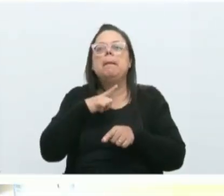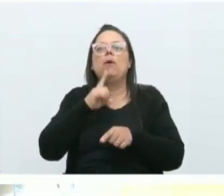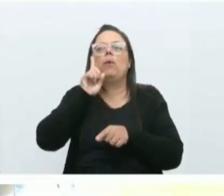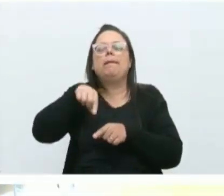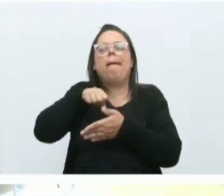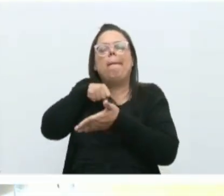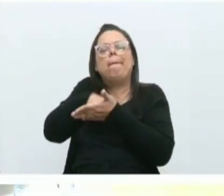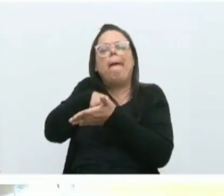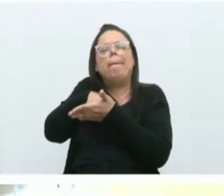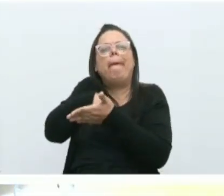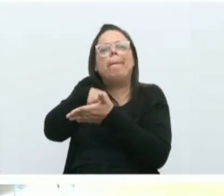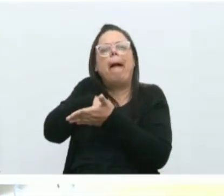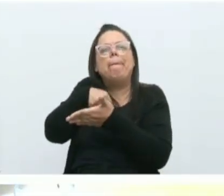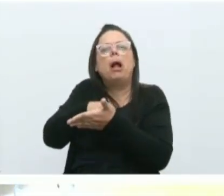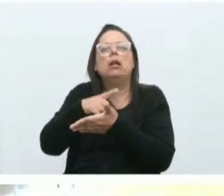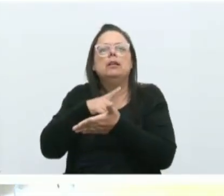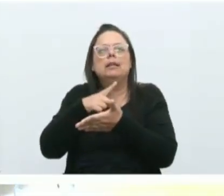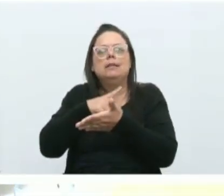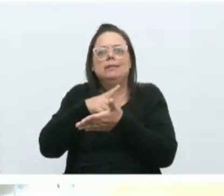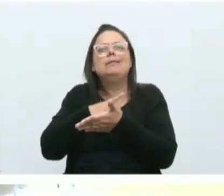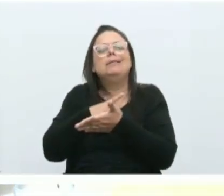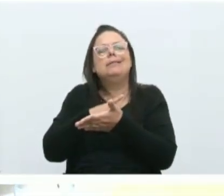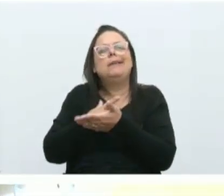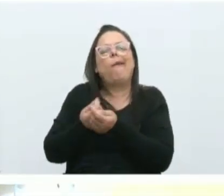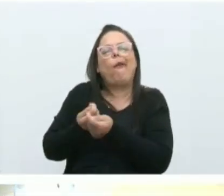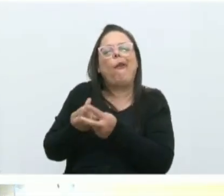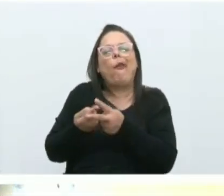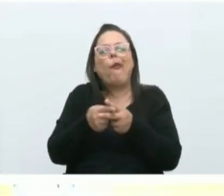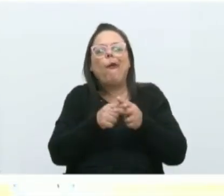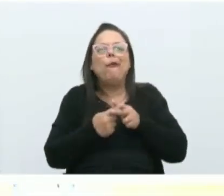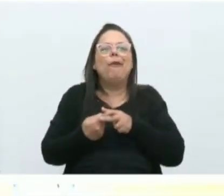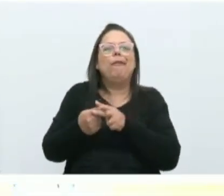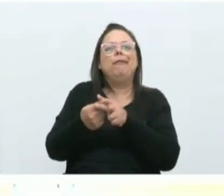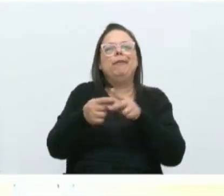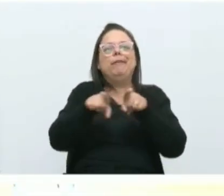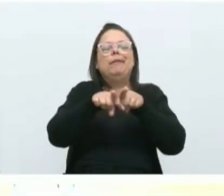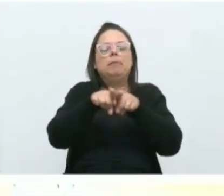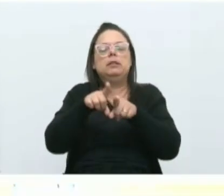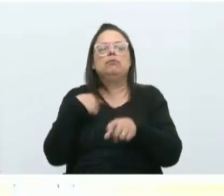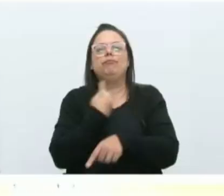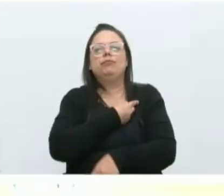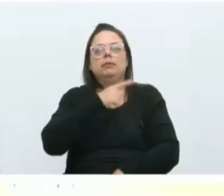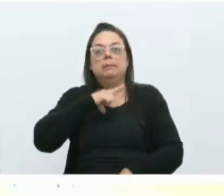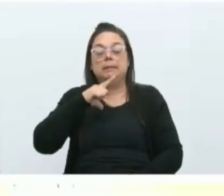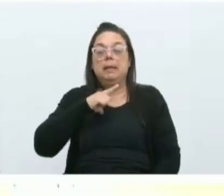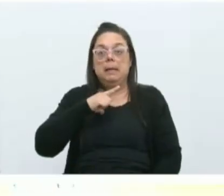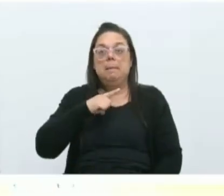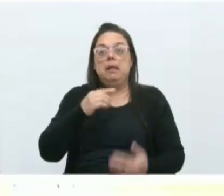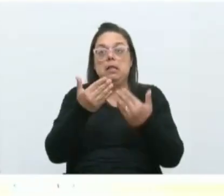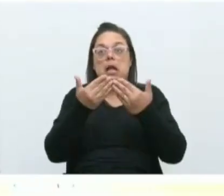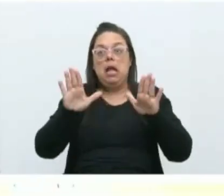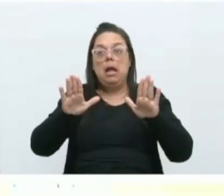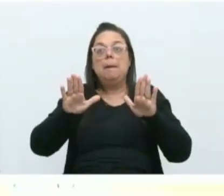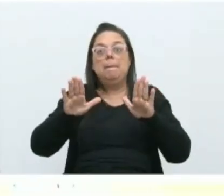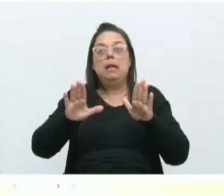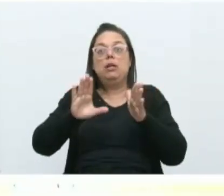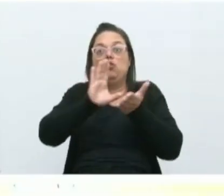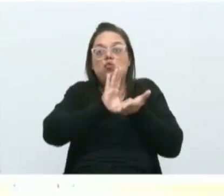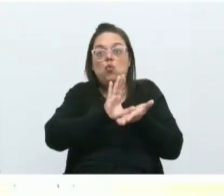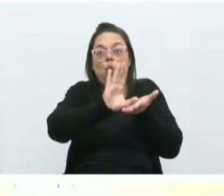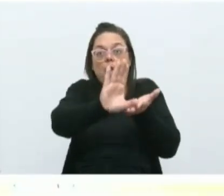luta histórica e a consolidação de uma luta histórica. Então, nós temos abertura de